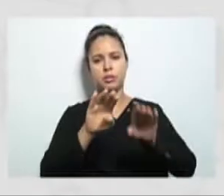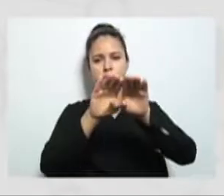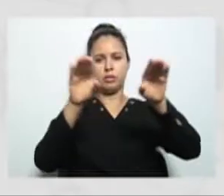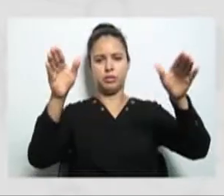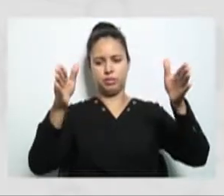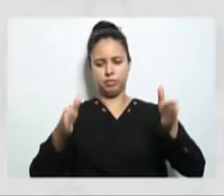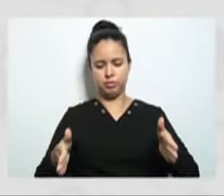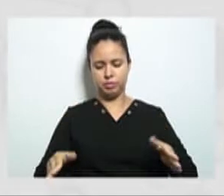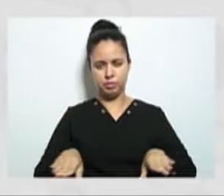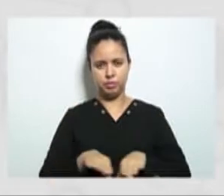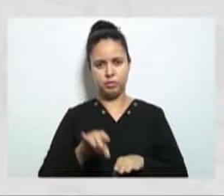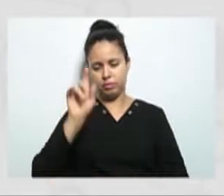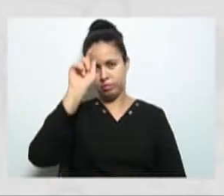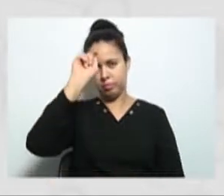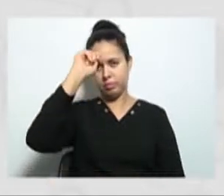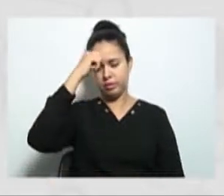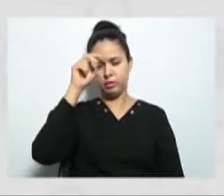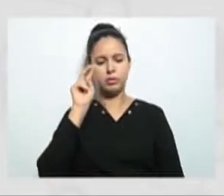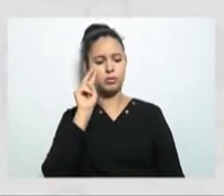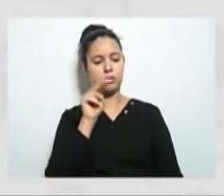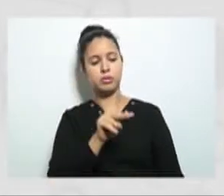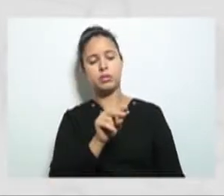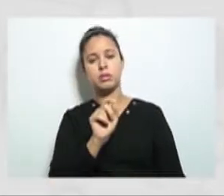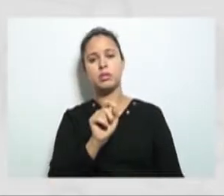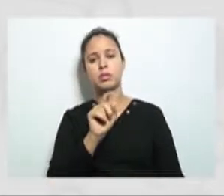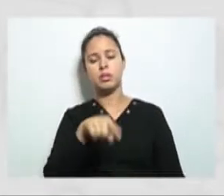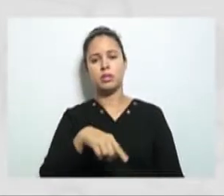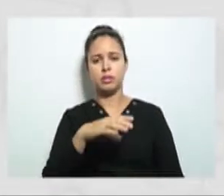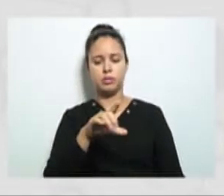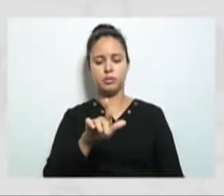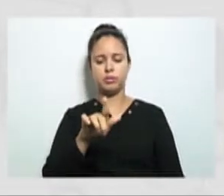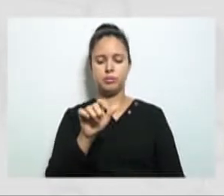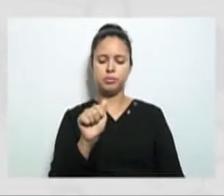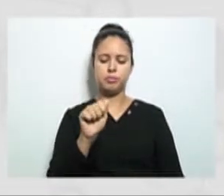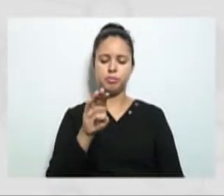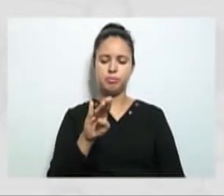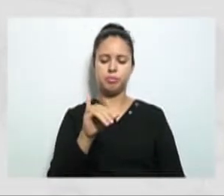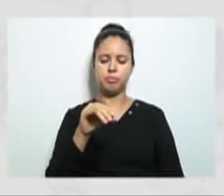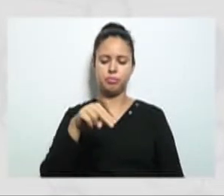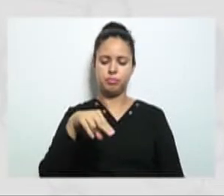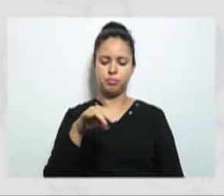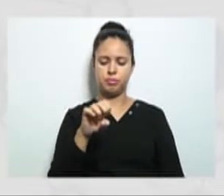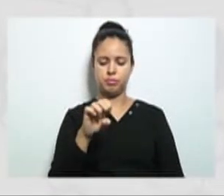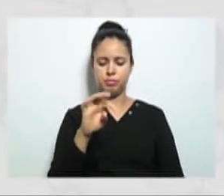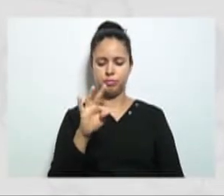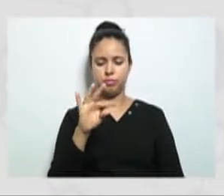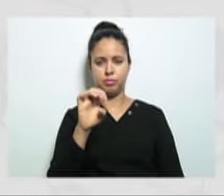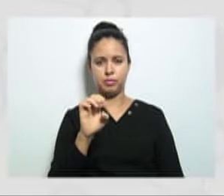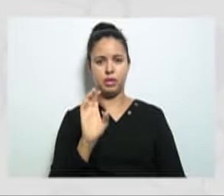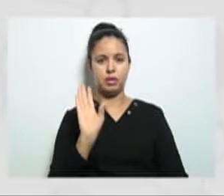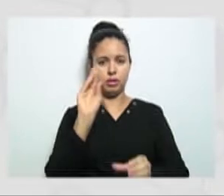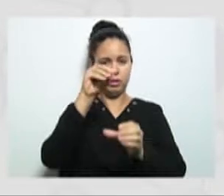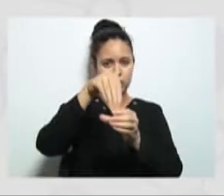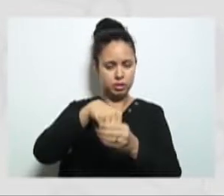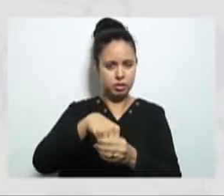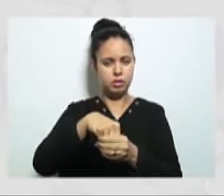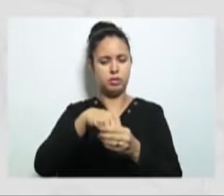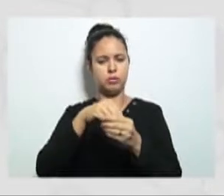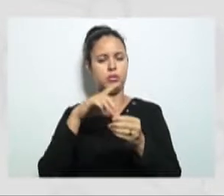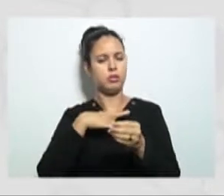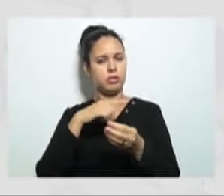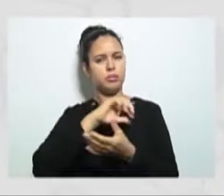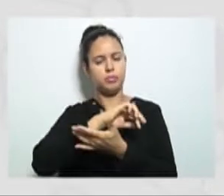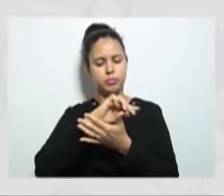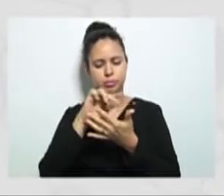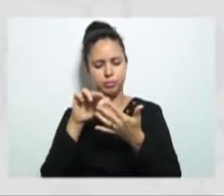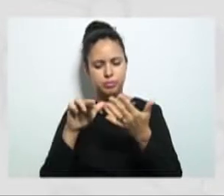que é o que a gente mais conhece, mais vê, nada mais é do que um gabinete. Dentro desse gabinete existem vários outros componentes, tá? Que sem